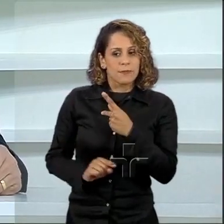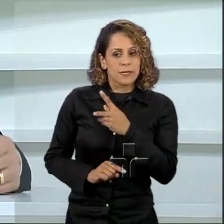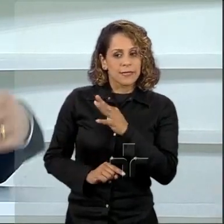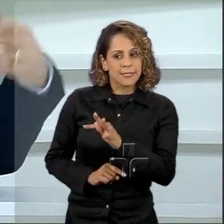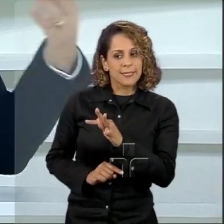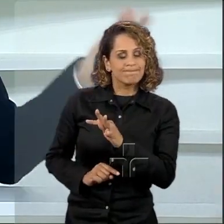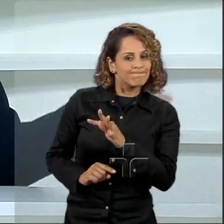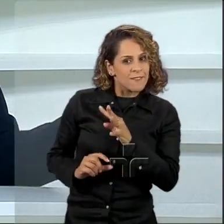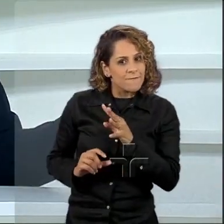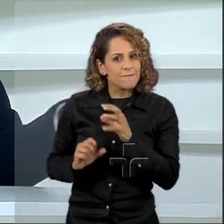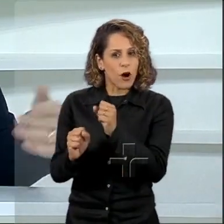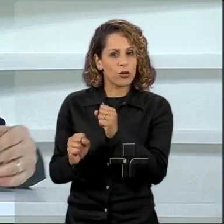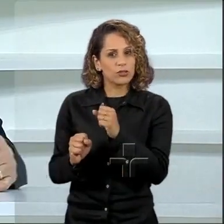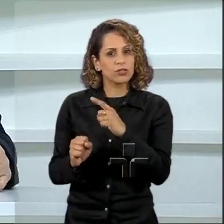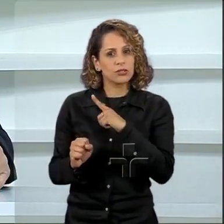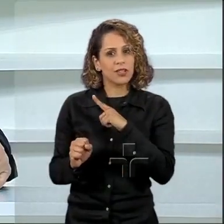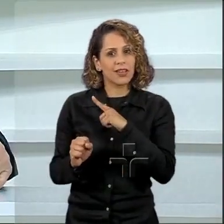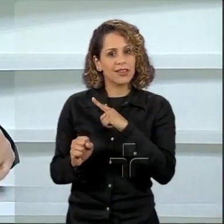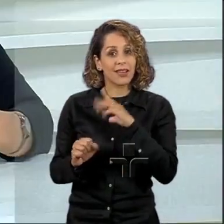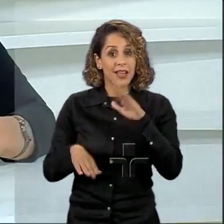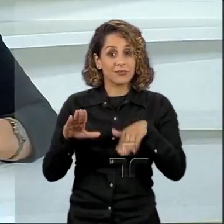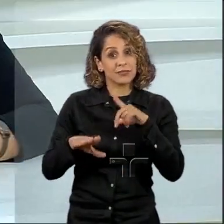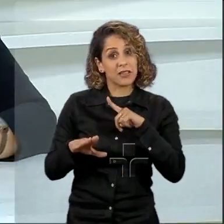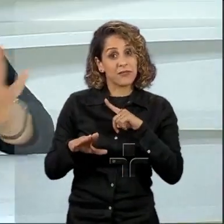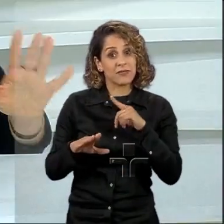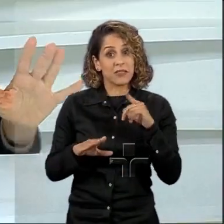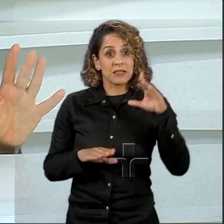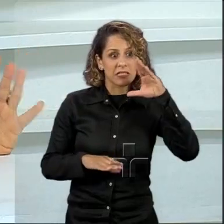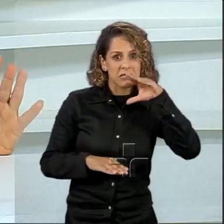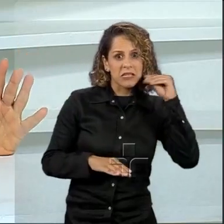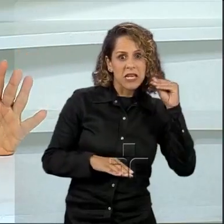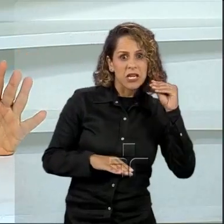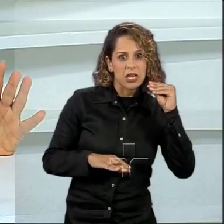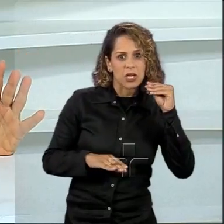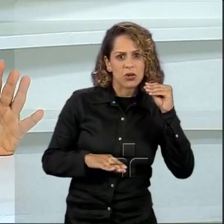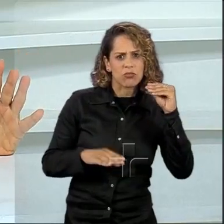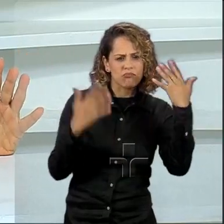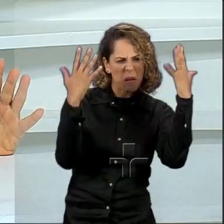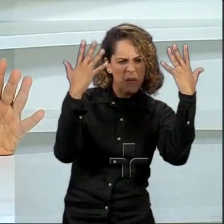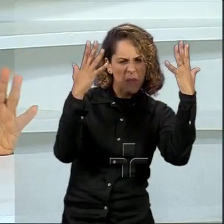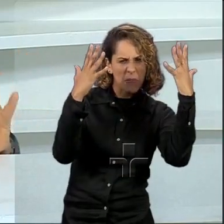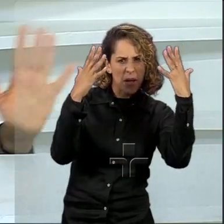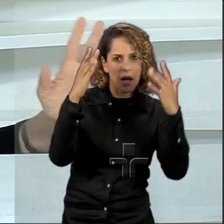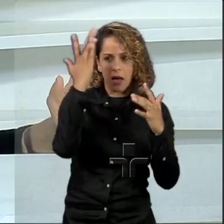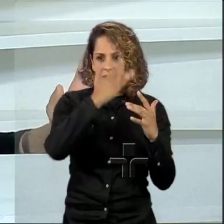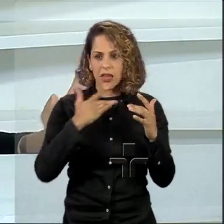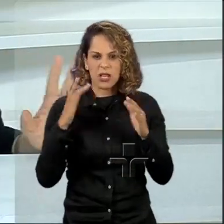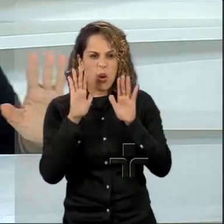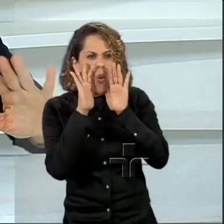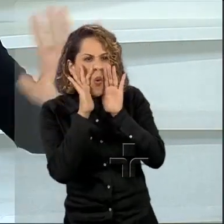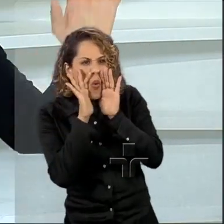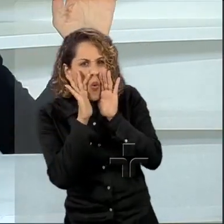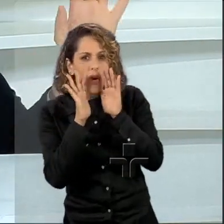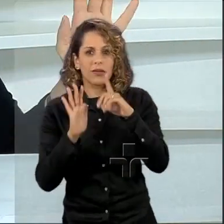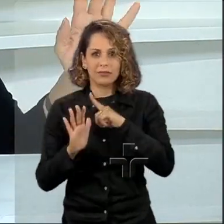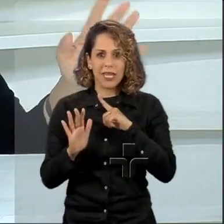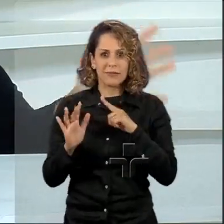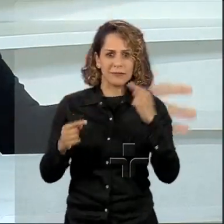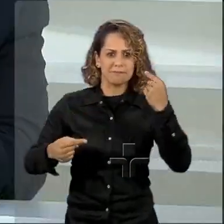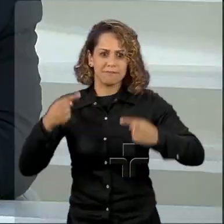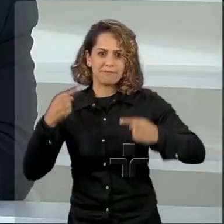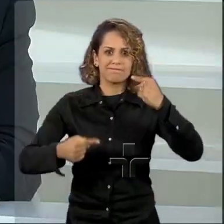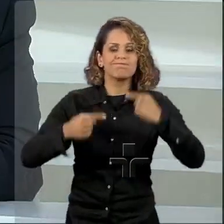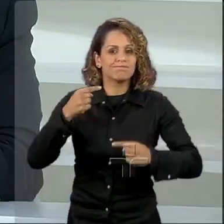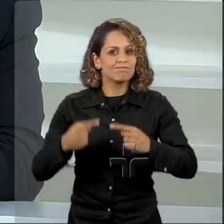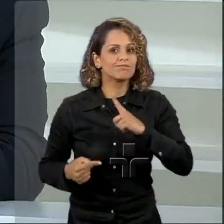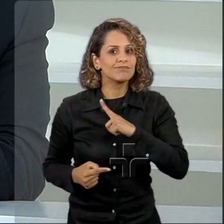foi aplaudido, onde o Ciro foi vaiado. Pois é, mas se o Haddad de antemão já desistir... Exato. Não pode desistir, claro. não. Então já não... Exato. Então, Claro